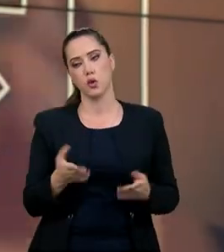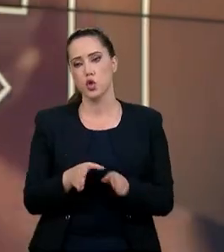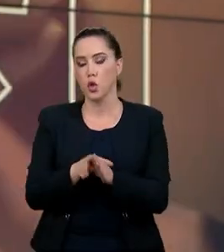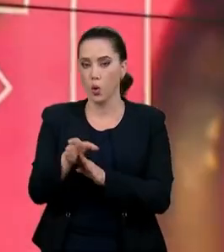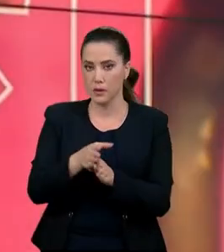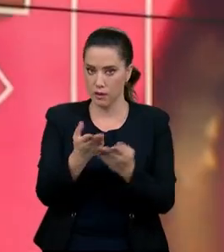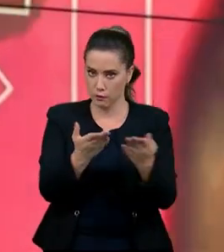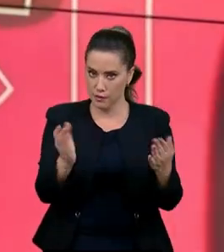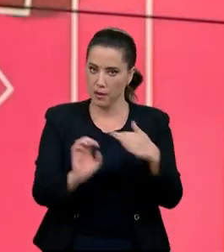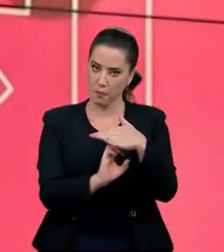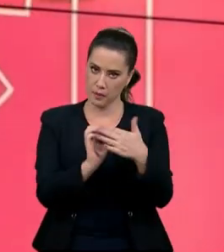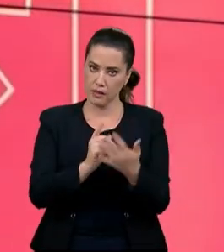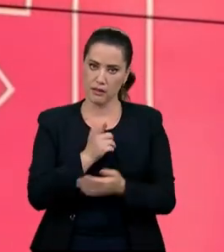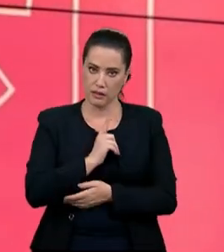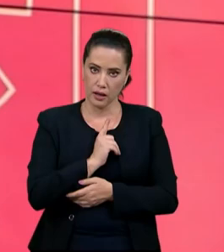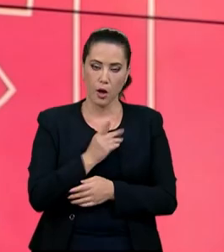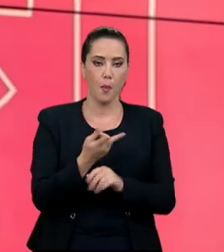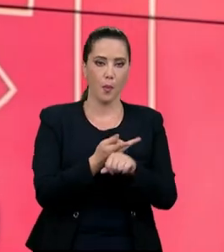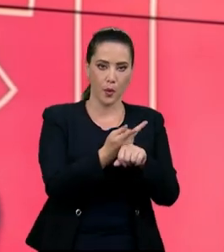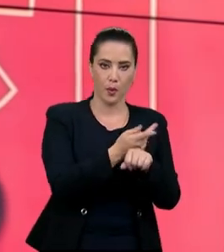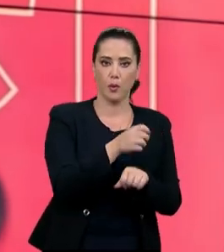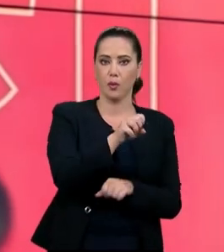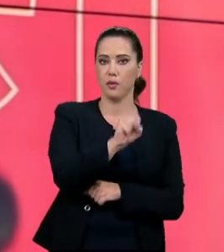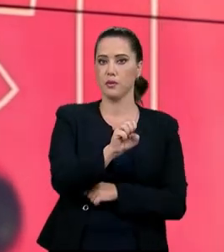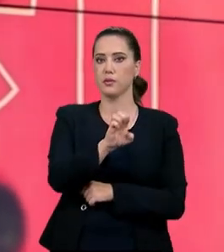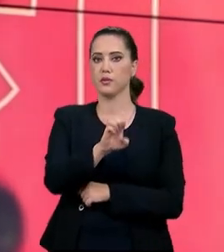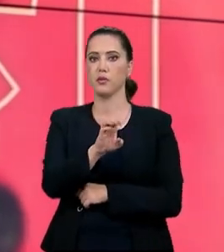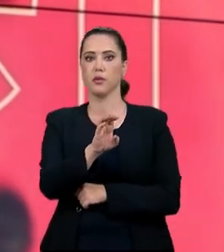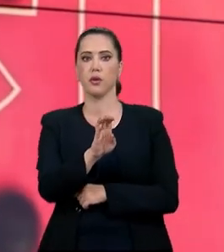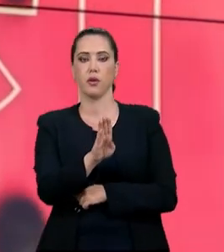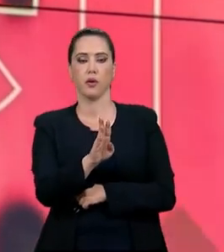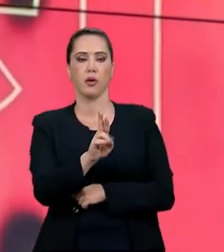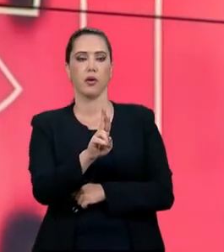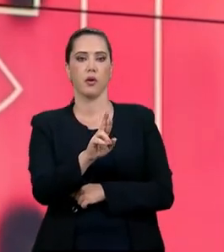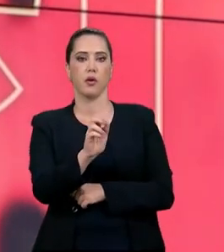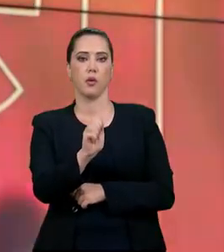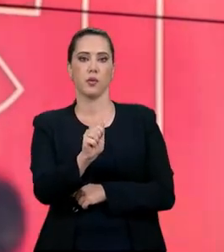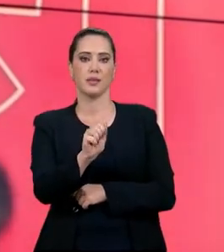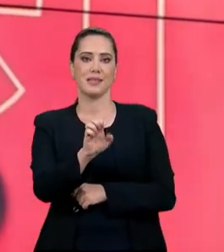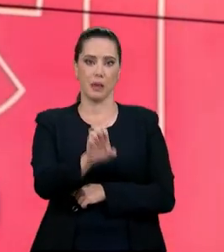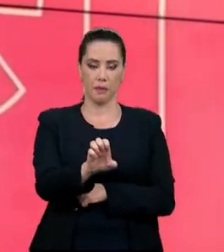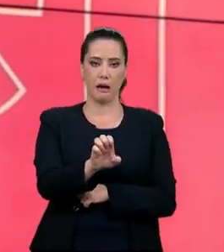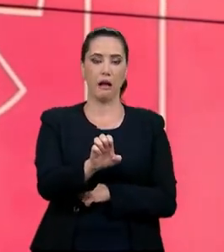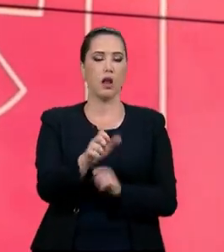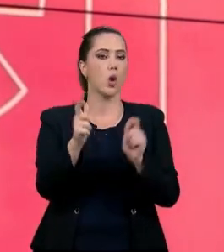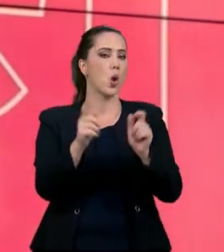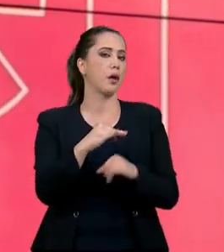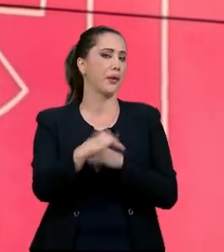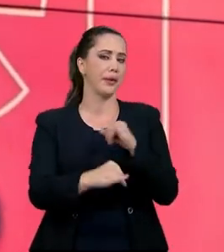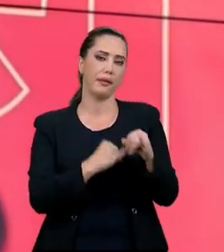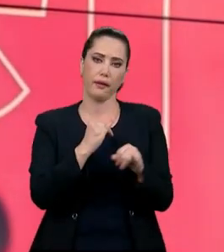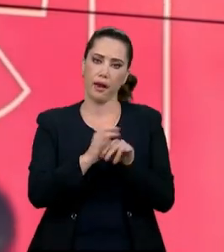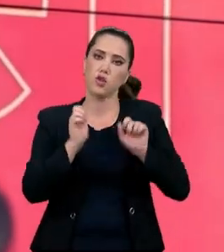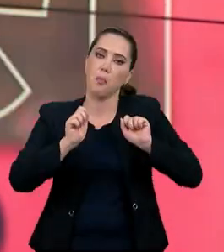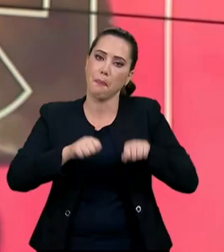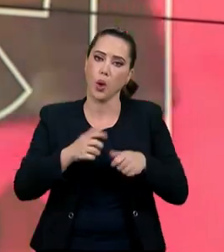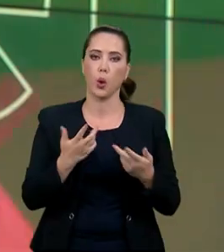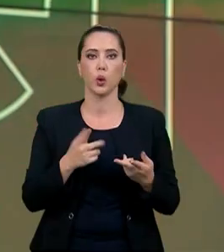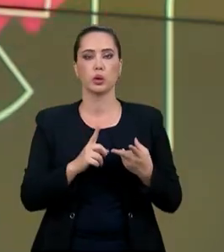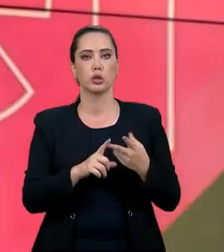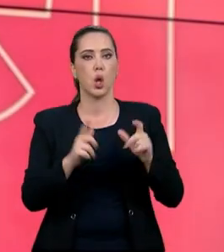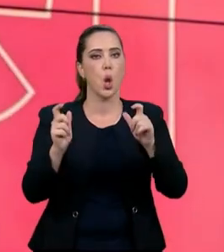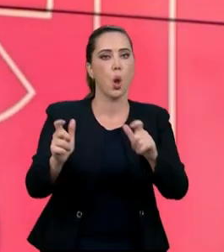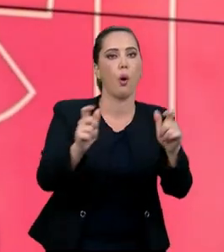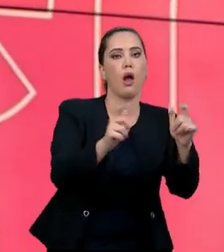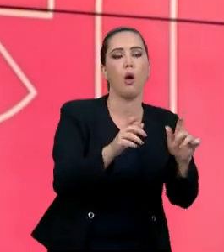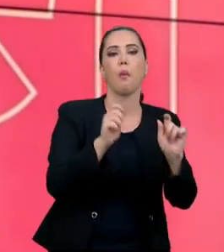em casa, que está nos ouvindo, a procurar o Sebrae, seja via internet, seja via os pontos de atendimento que o Sebrae tem no Brasil inteiro,